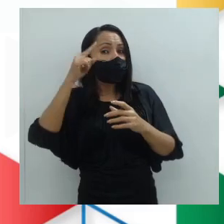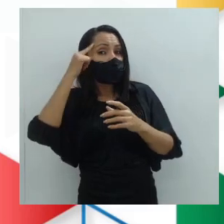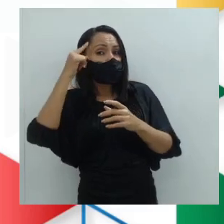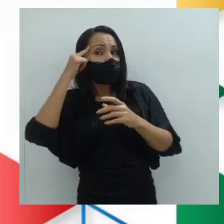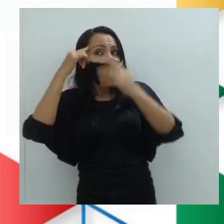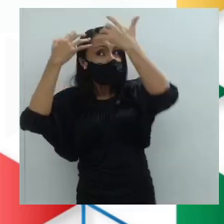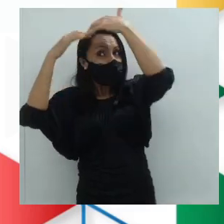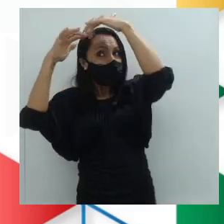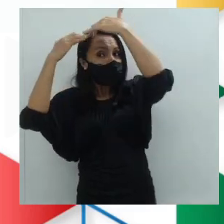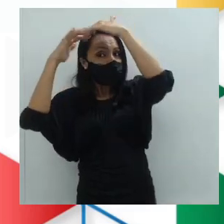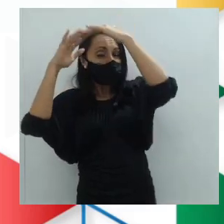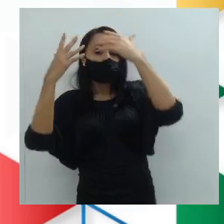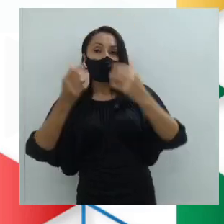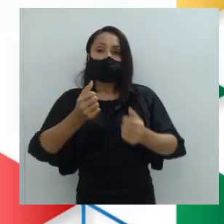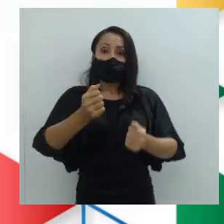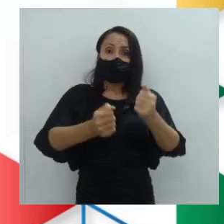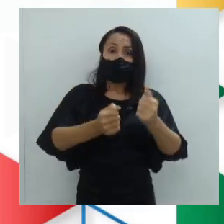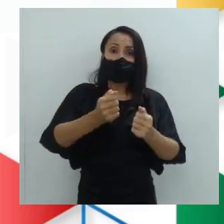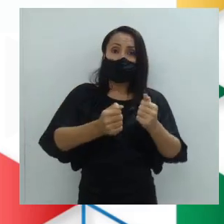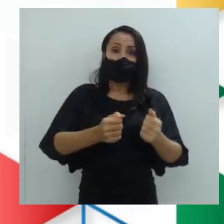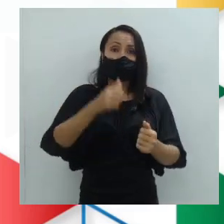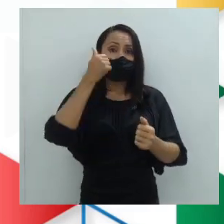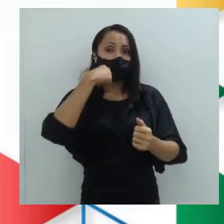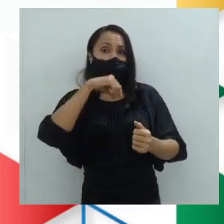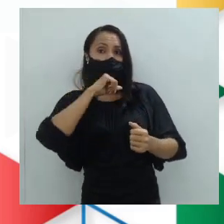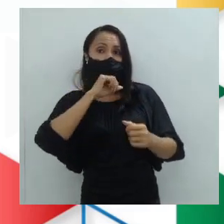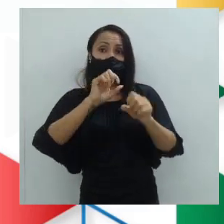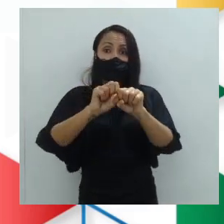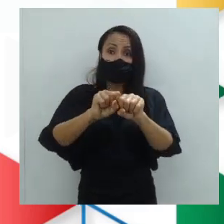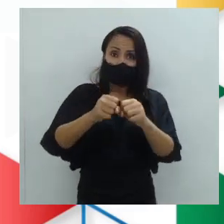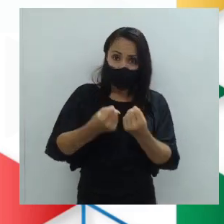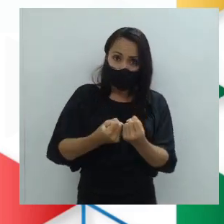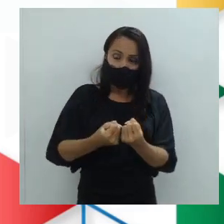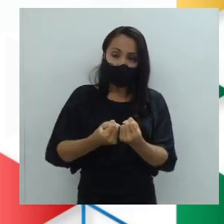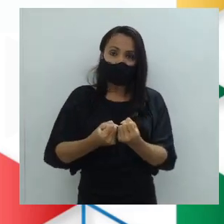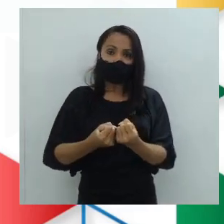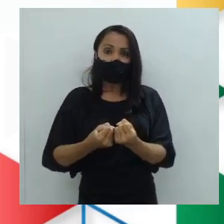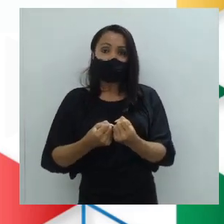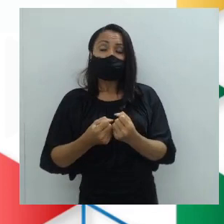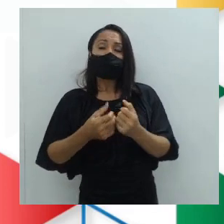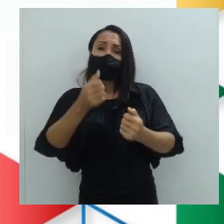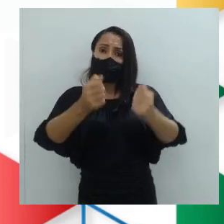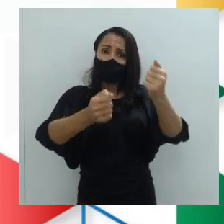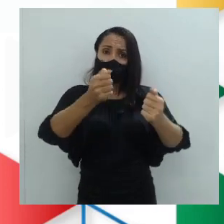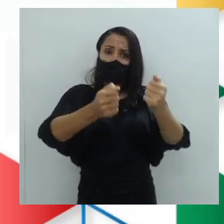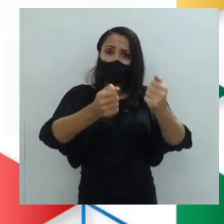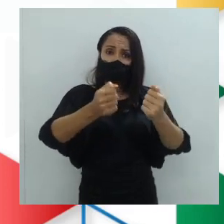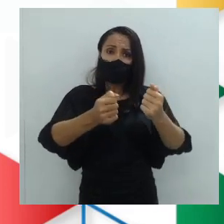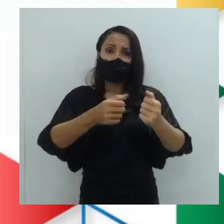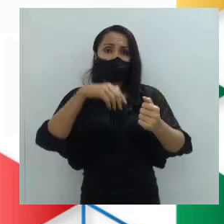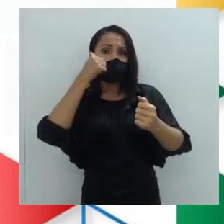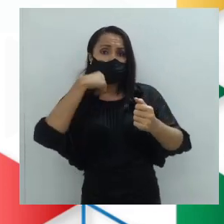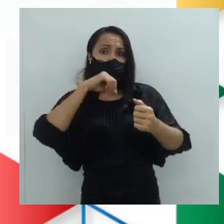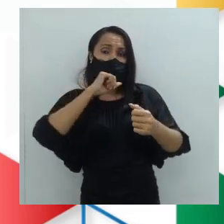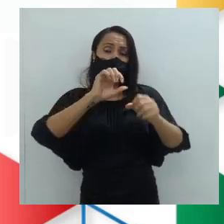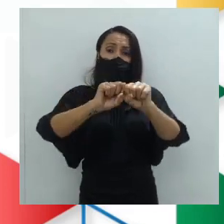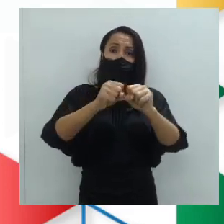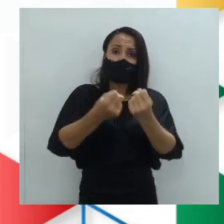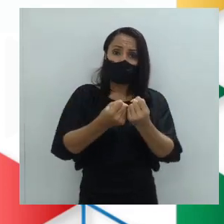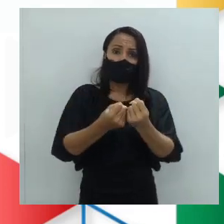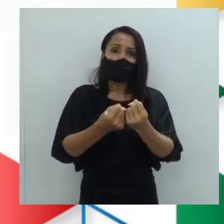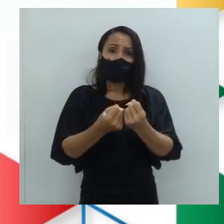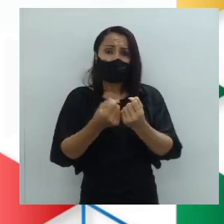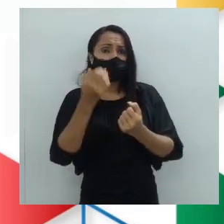exemplo, o carro da minha mãe quebrou. Preste bem atenção. O carro da minha mãe quebrou. Podemos concluir